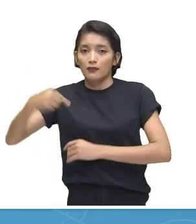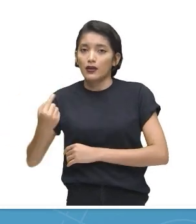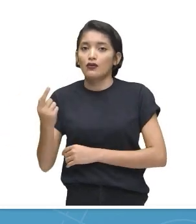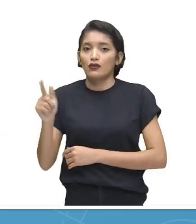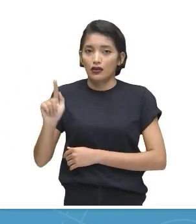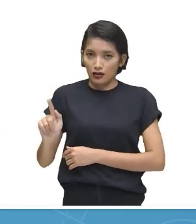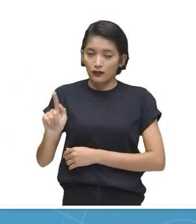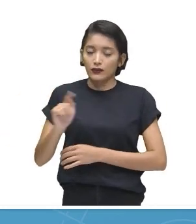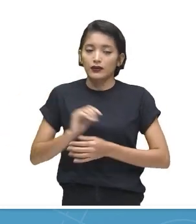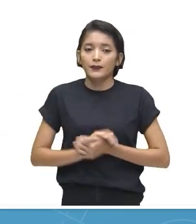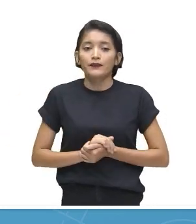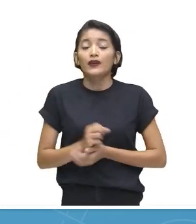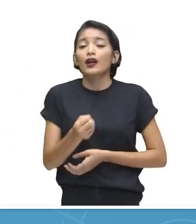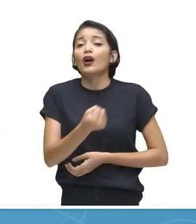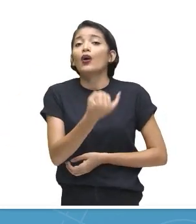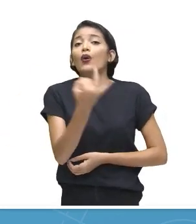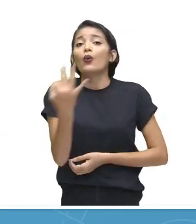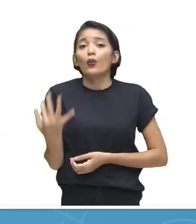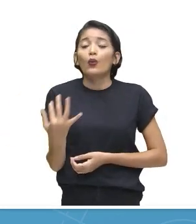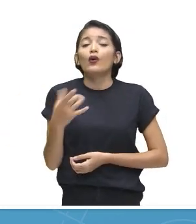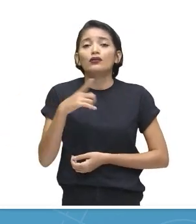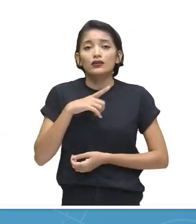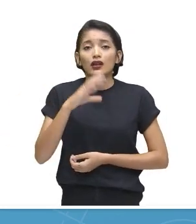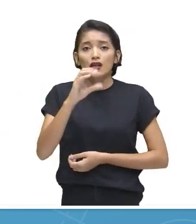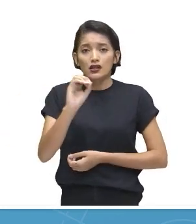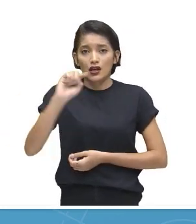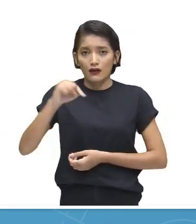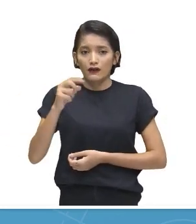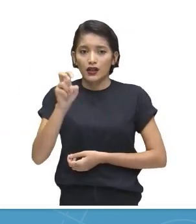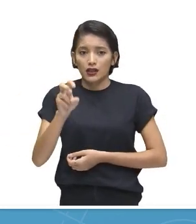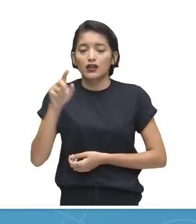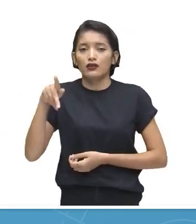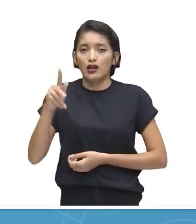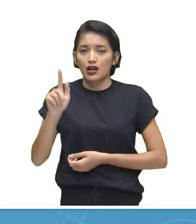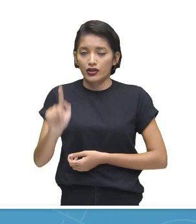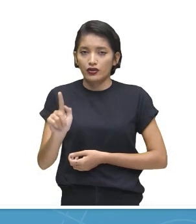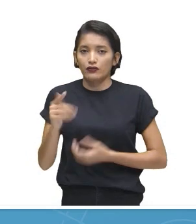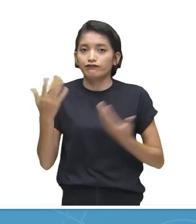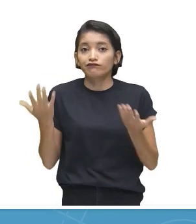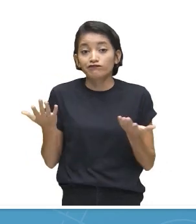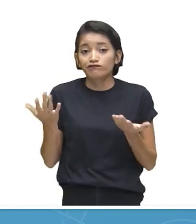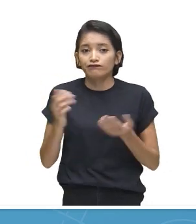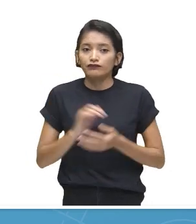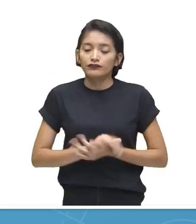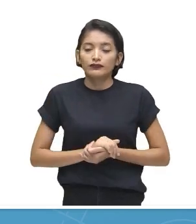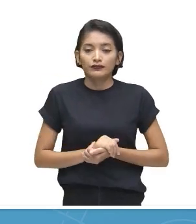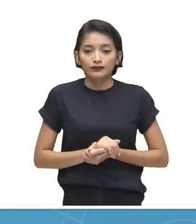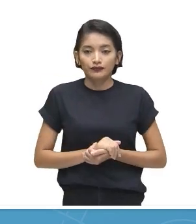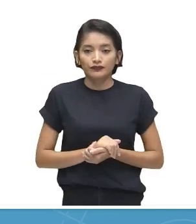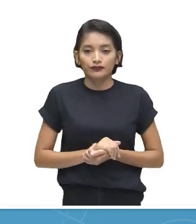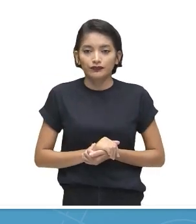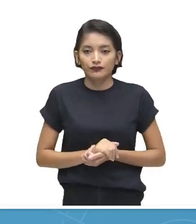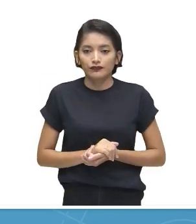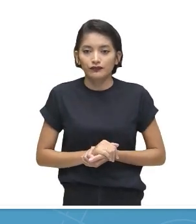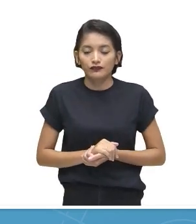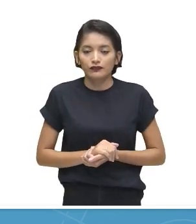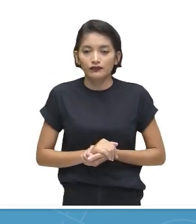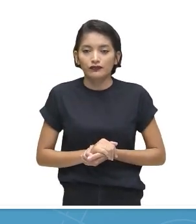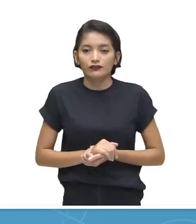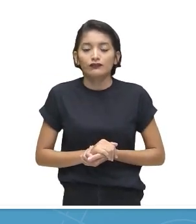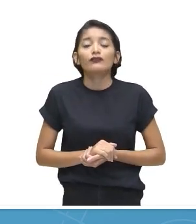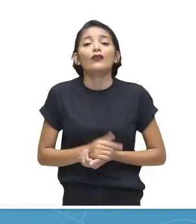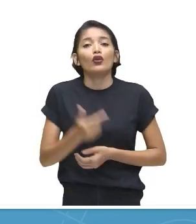gramas, quantos gramas equivalem a 0,5 quilos, né? Meio quilo. Então você